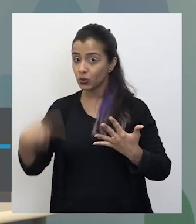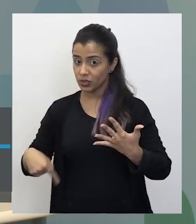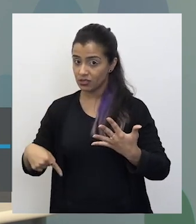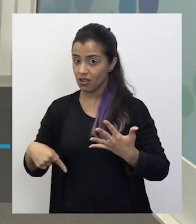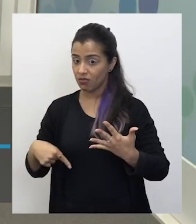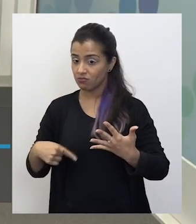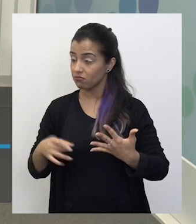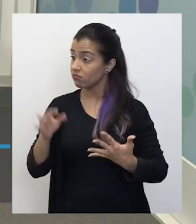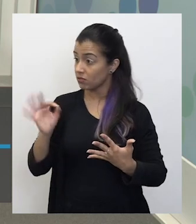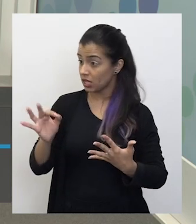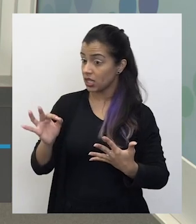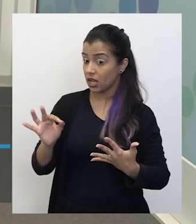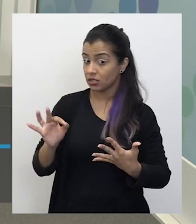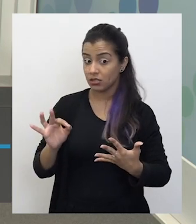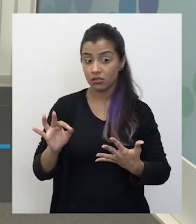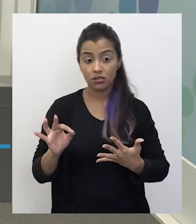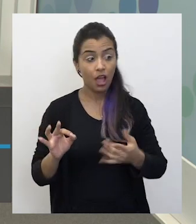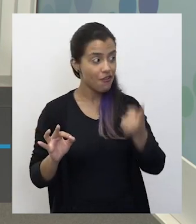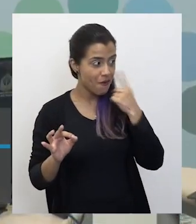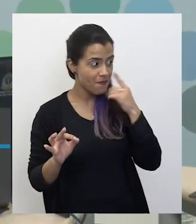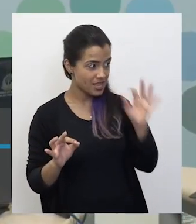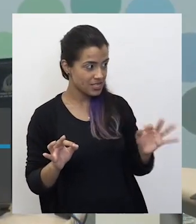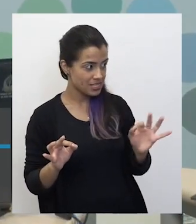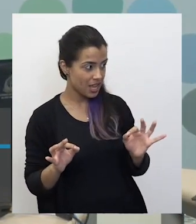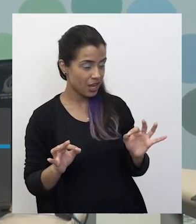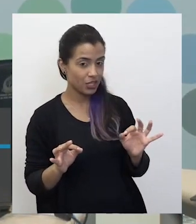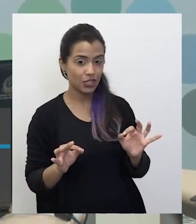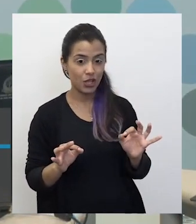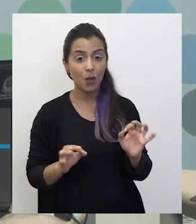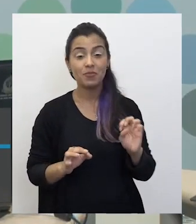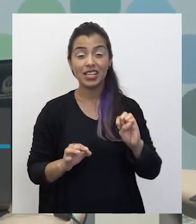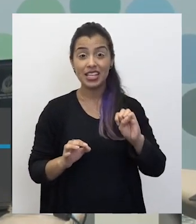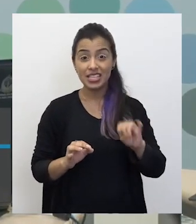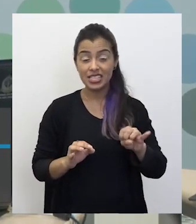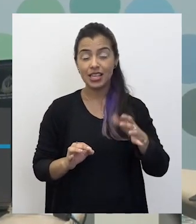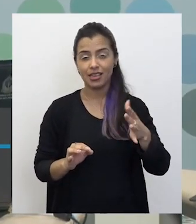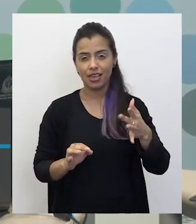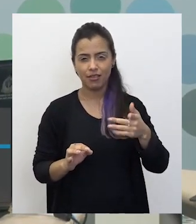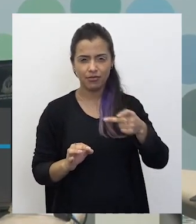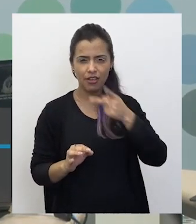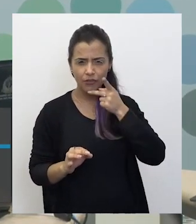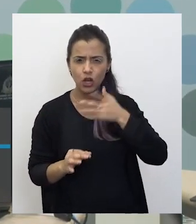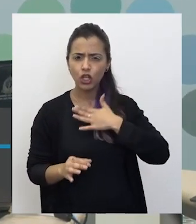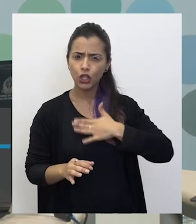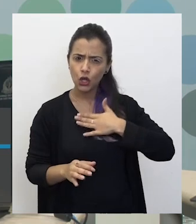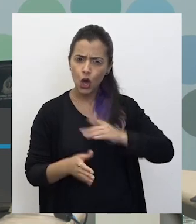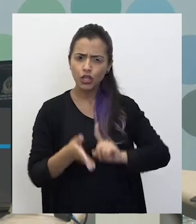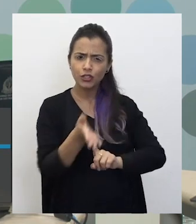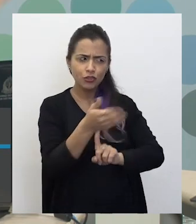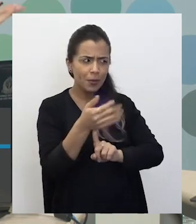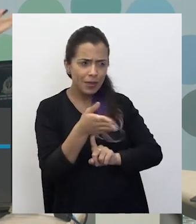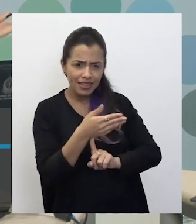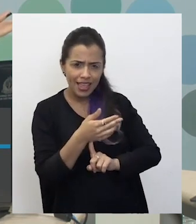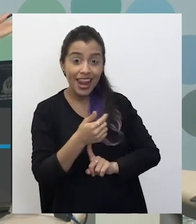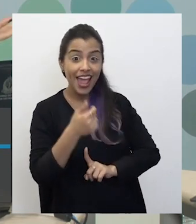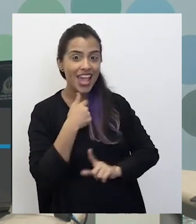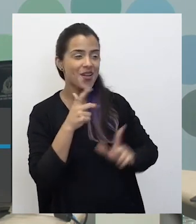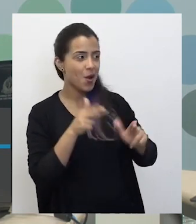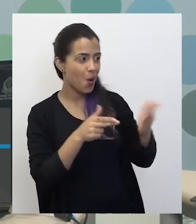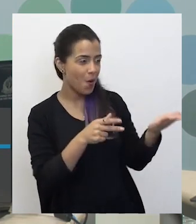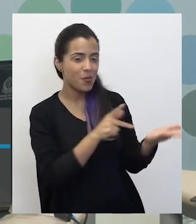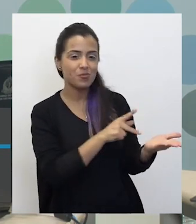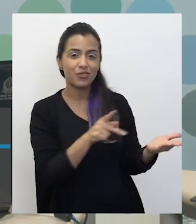aí, professora? Vamos ver se ela acertou. Olha, para o aluno que colocou aí, que gosta de bandeiras e tal, eu, assim como o